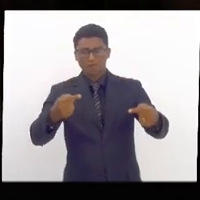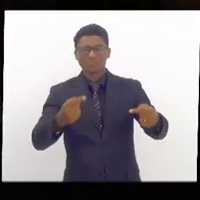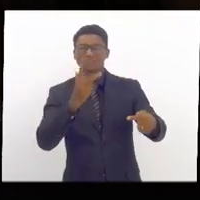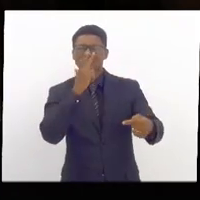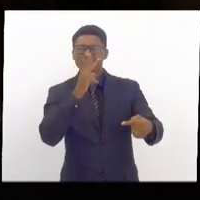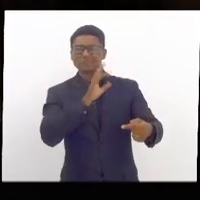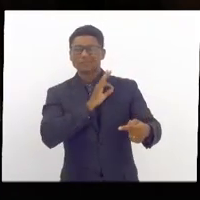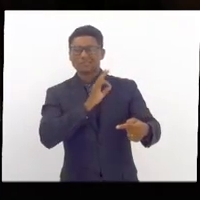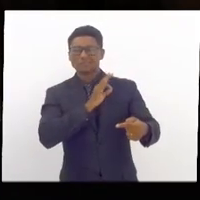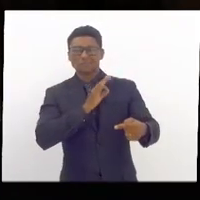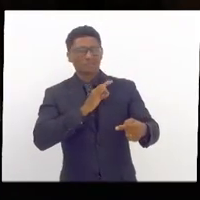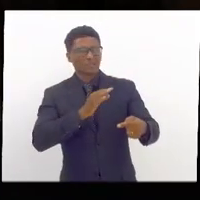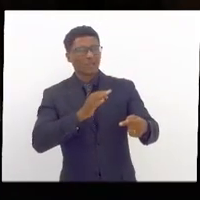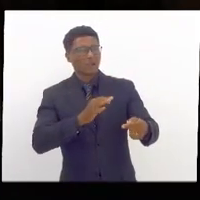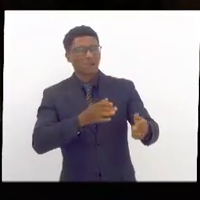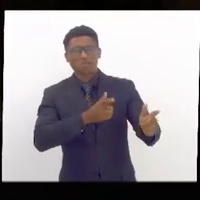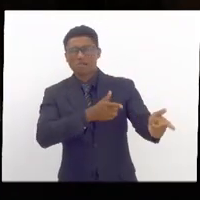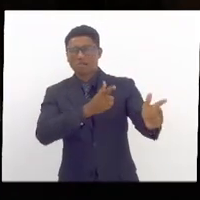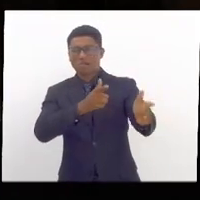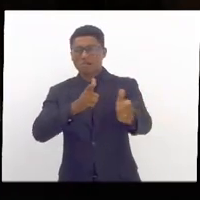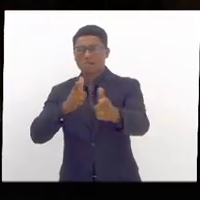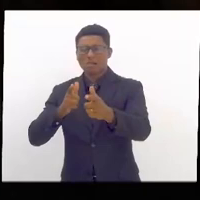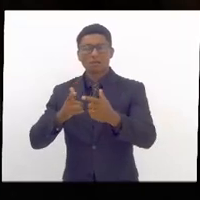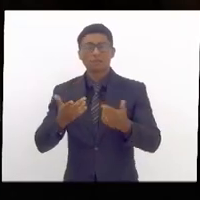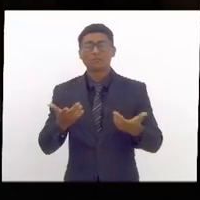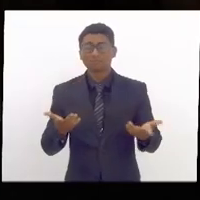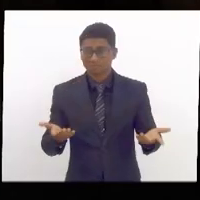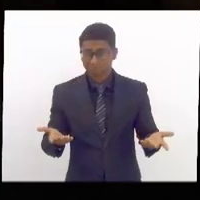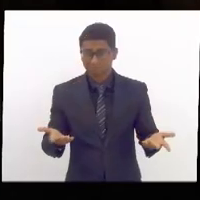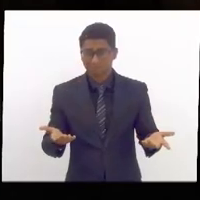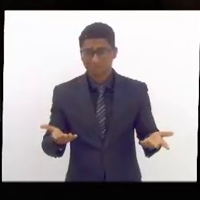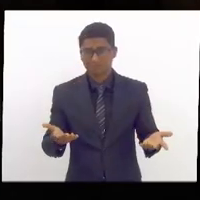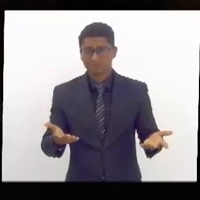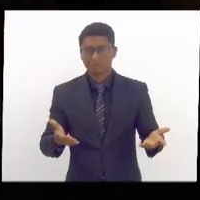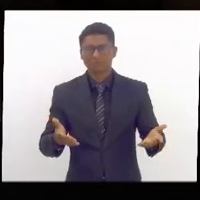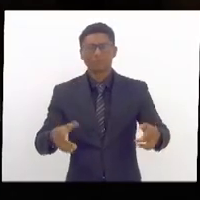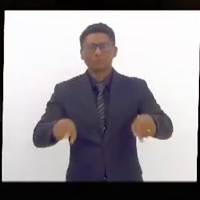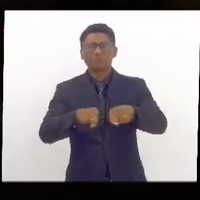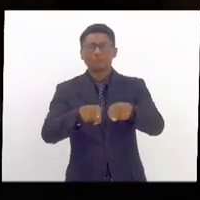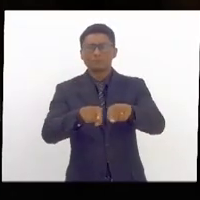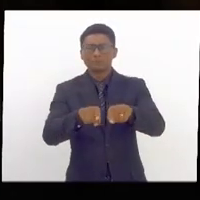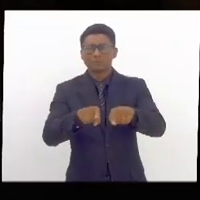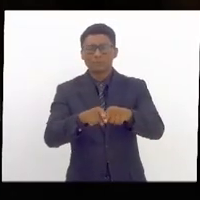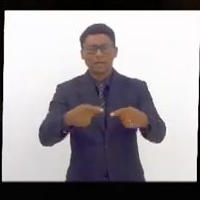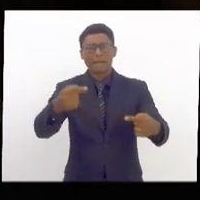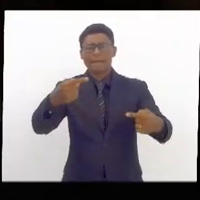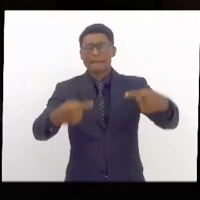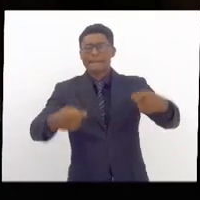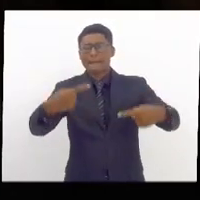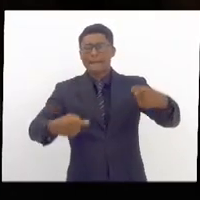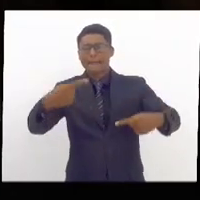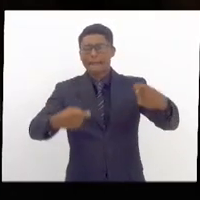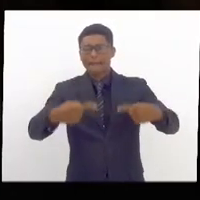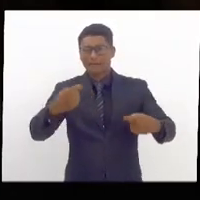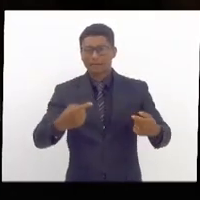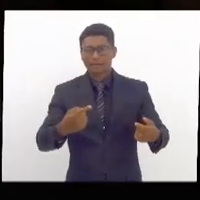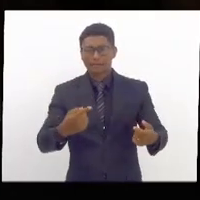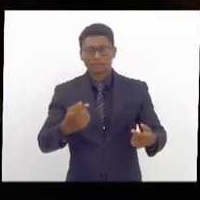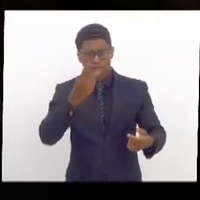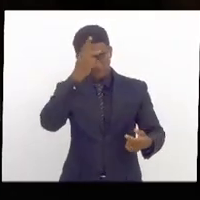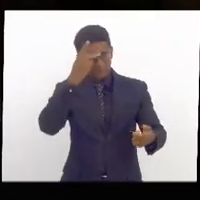uma lógica que permeia a irracionalidade da guerra, deixam